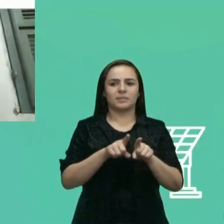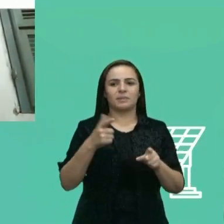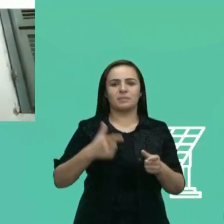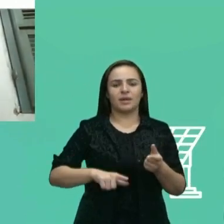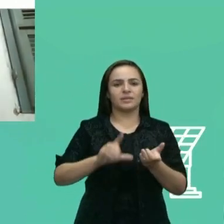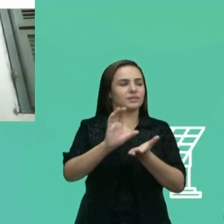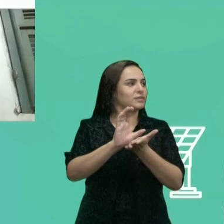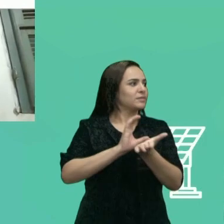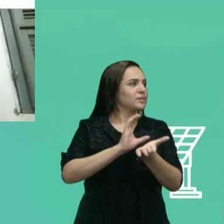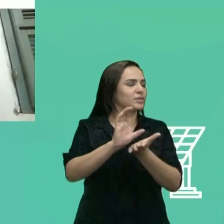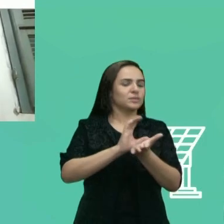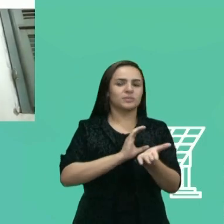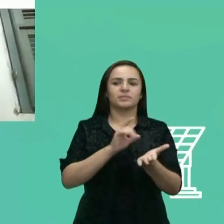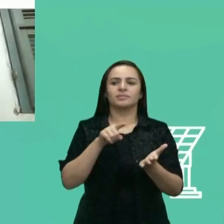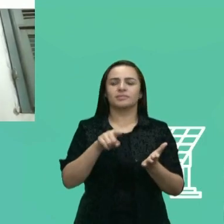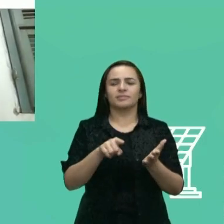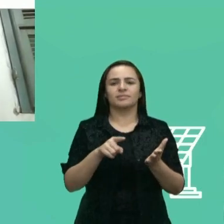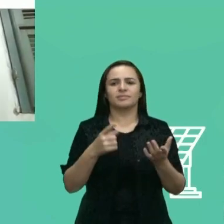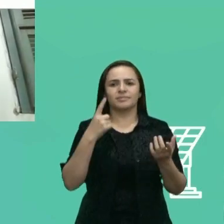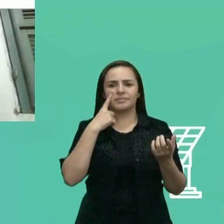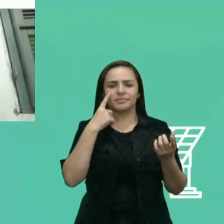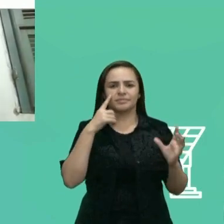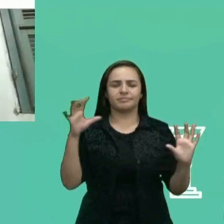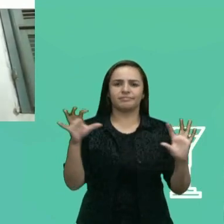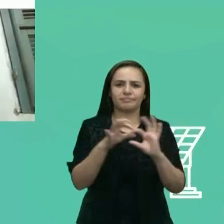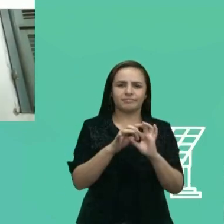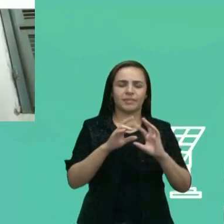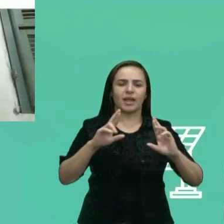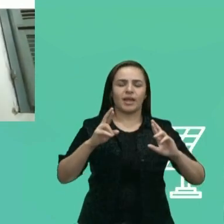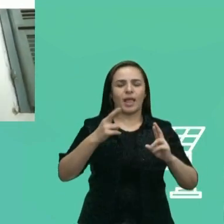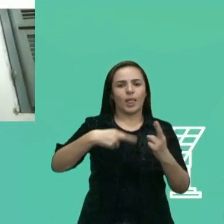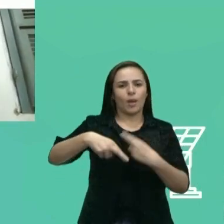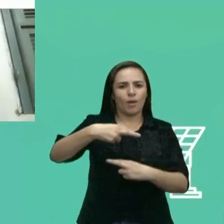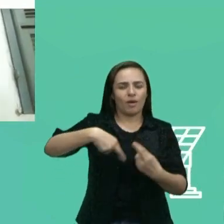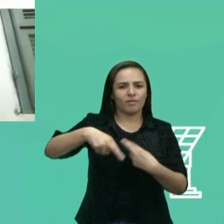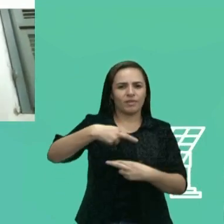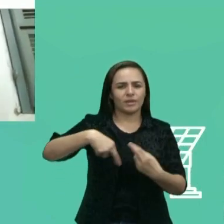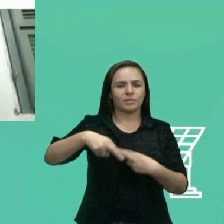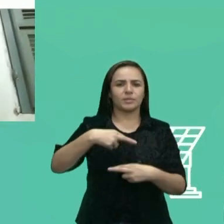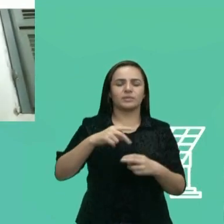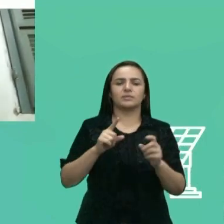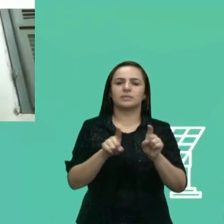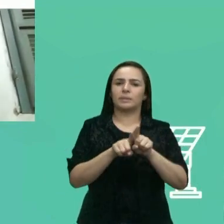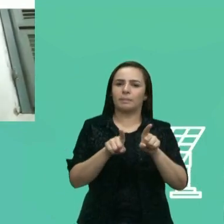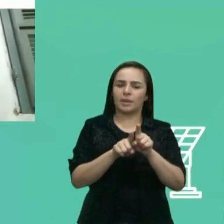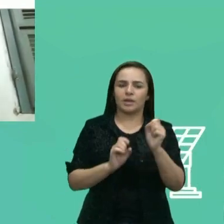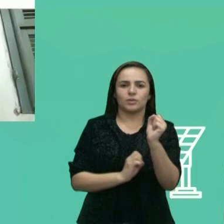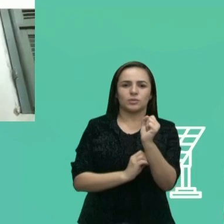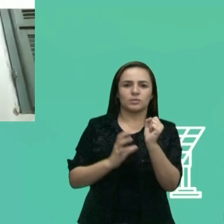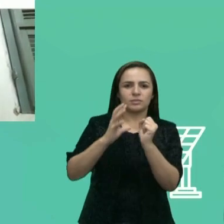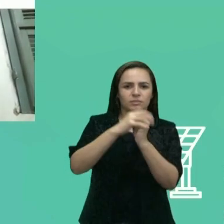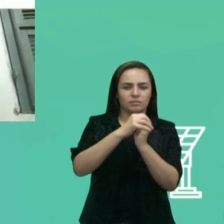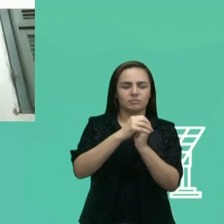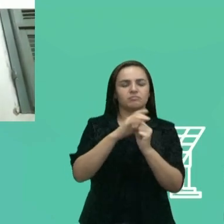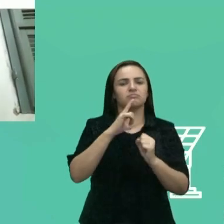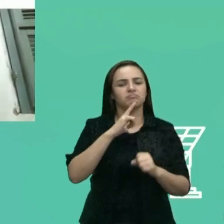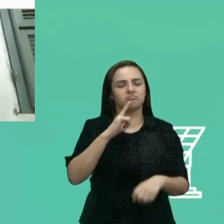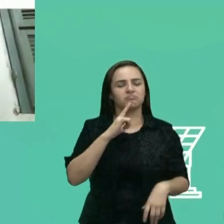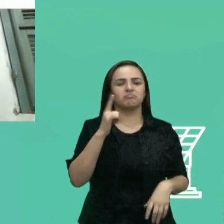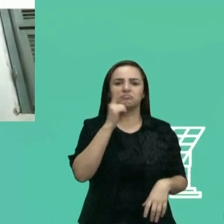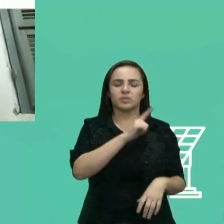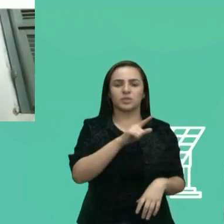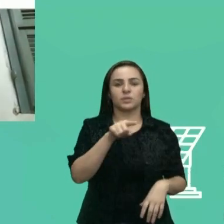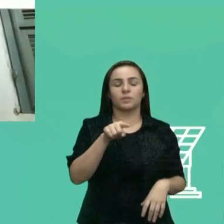pesquisa e desenvolvimento de tecnologias ligadas às fontes renováveis, colabore com a sustentabilidade nas cidades e a economia circular, e,